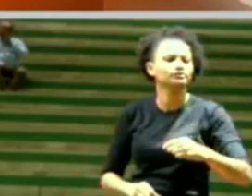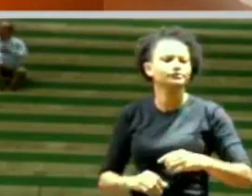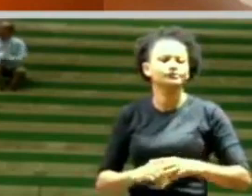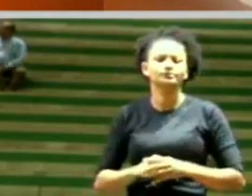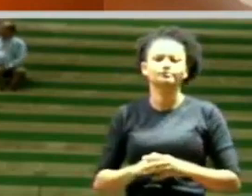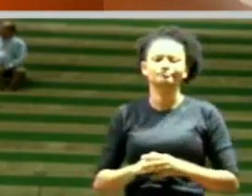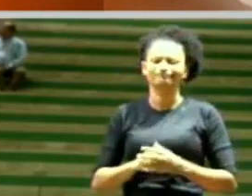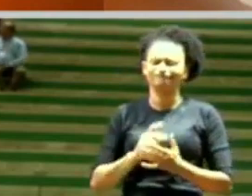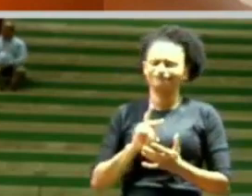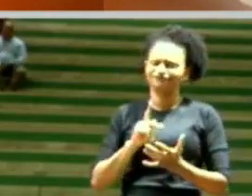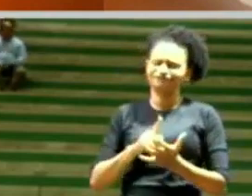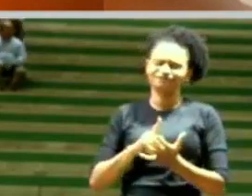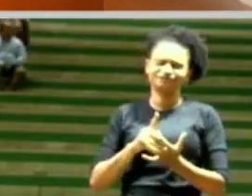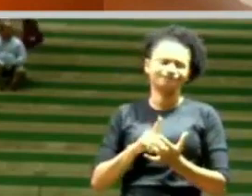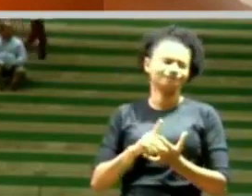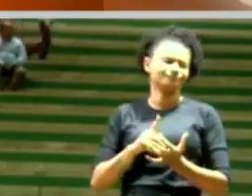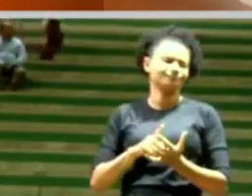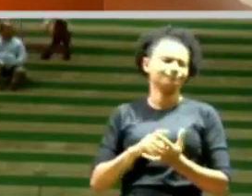a verdadeira